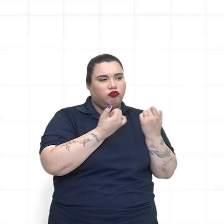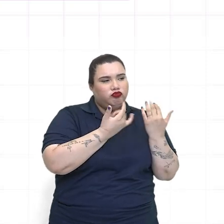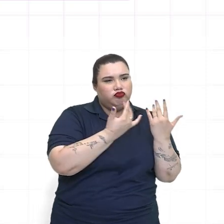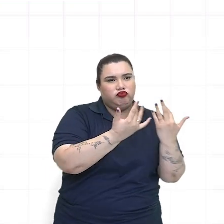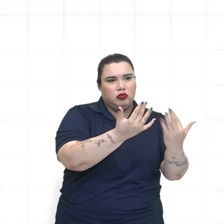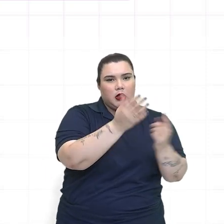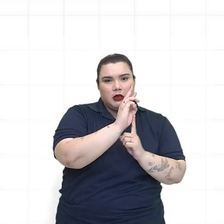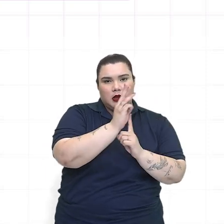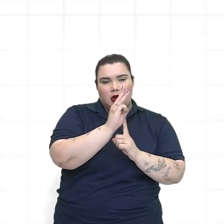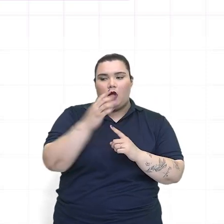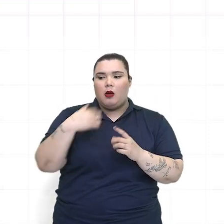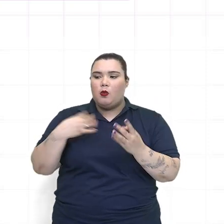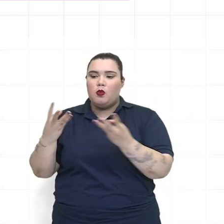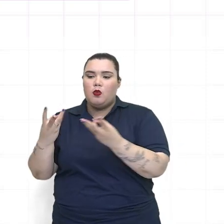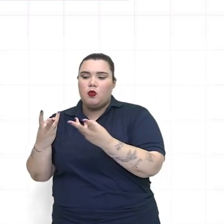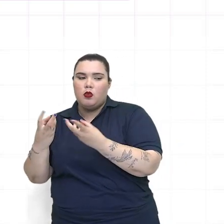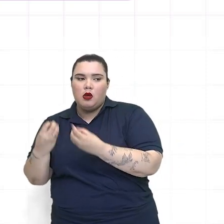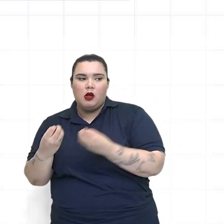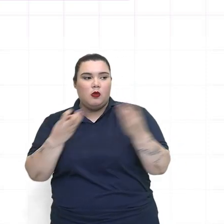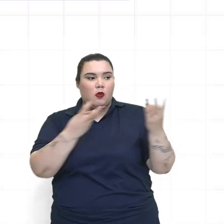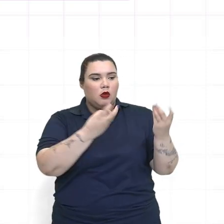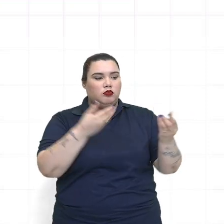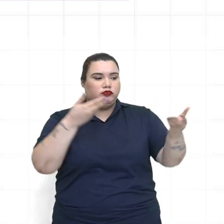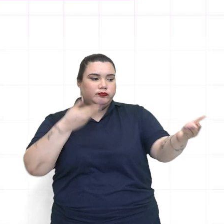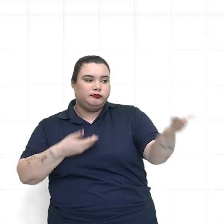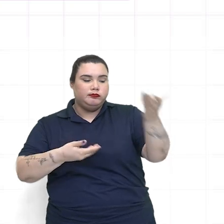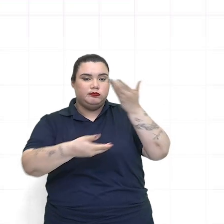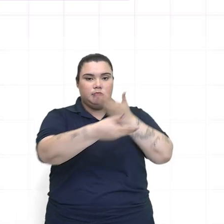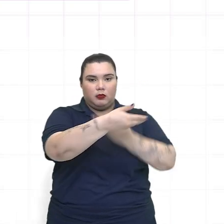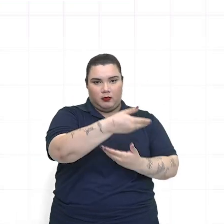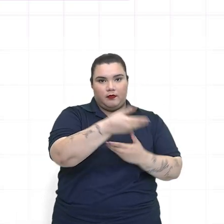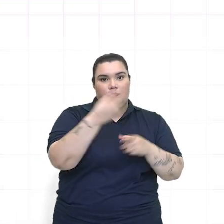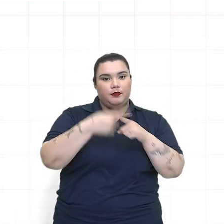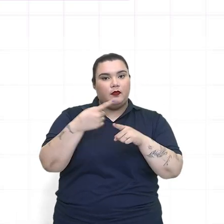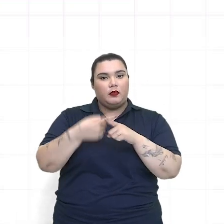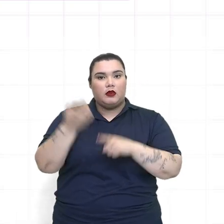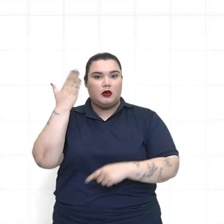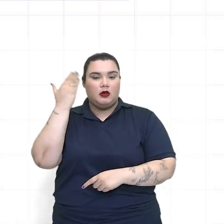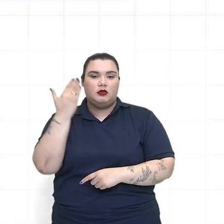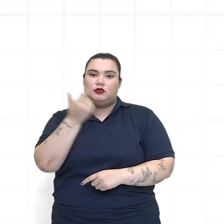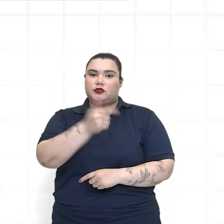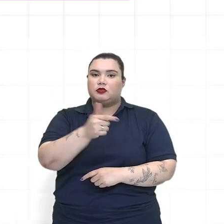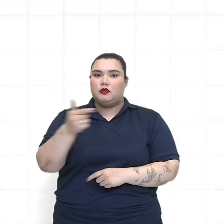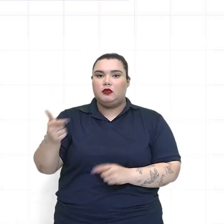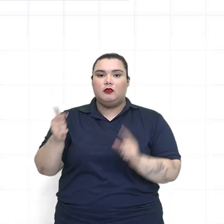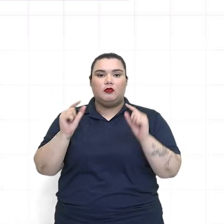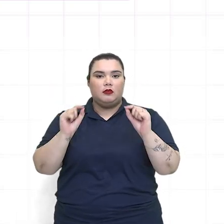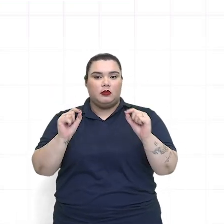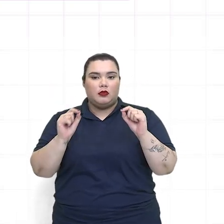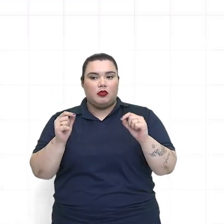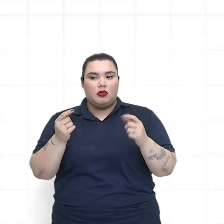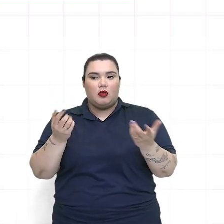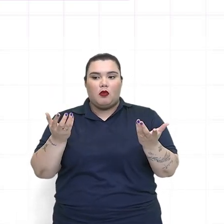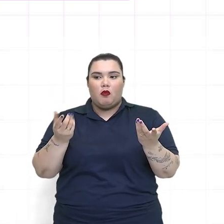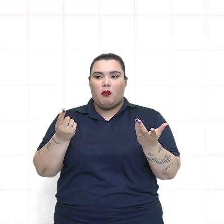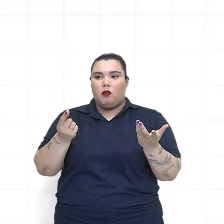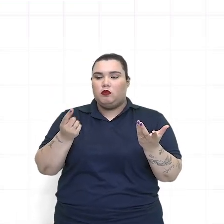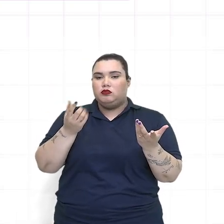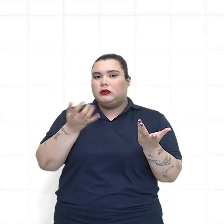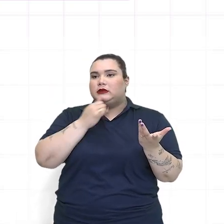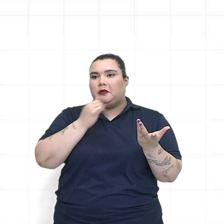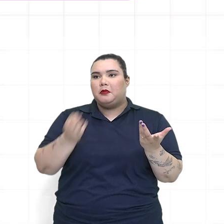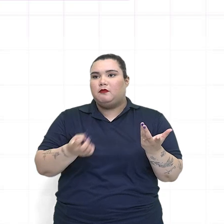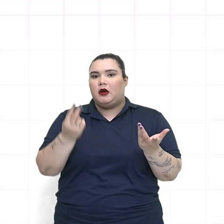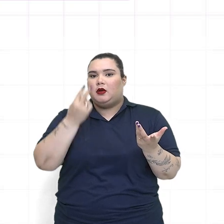e realizava suas transações dessa forma, já que também na época não existia algo que valorizasse, a não ser